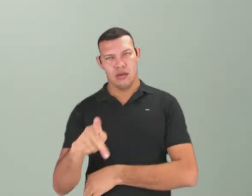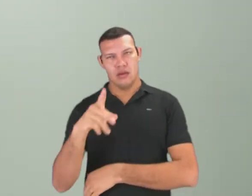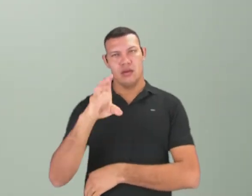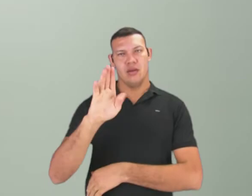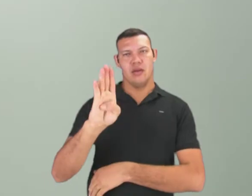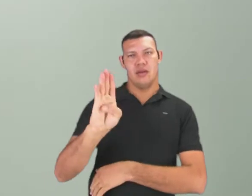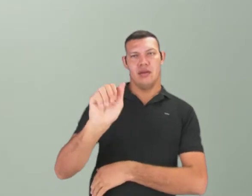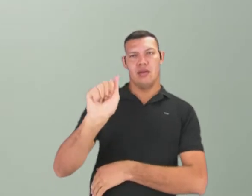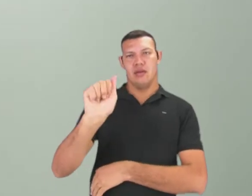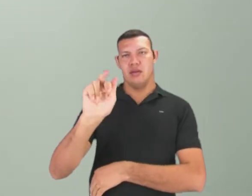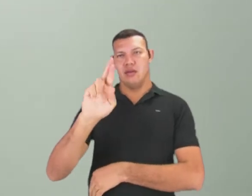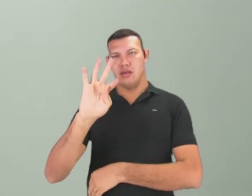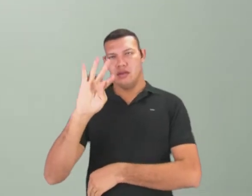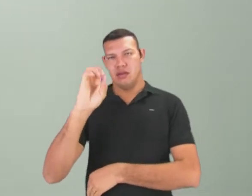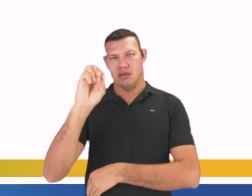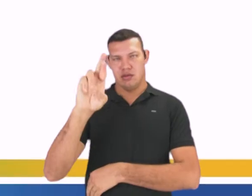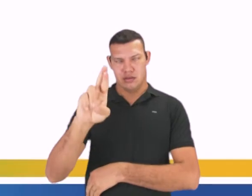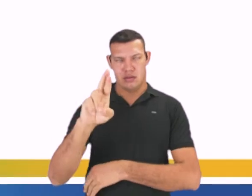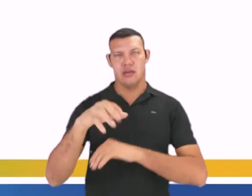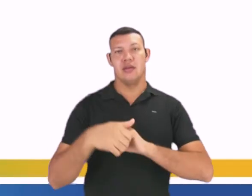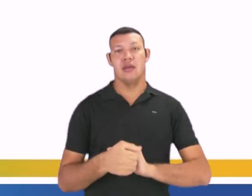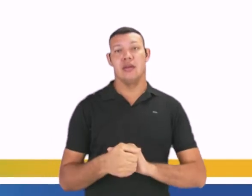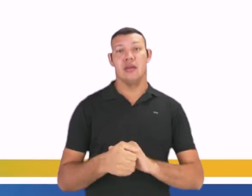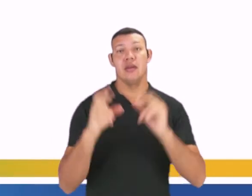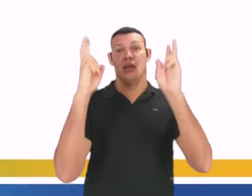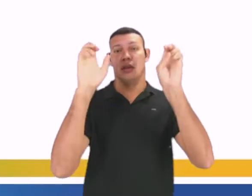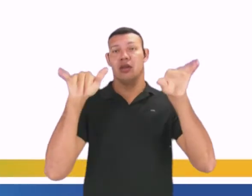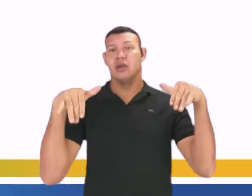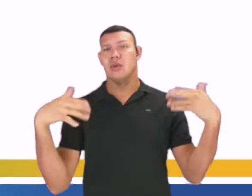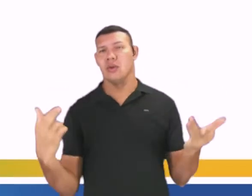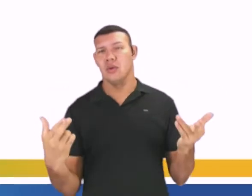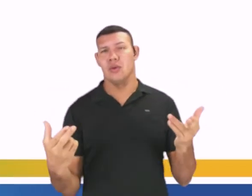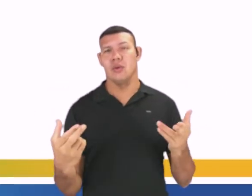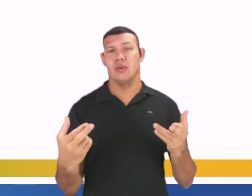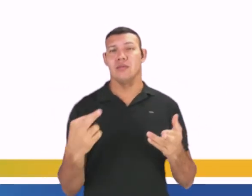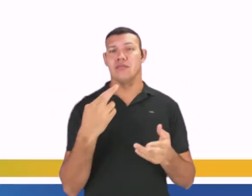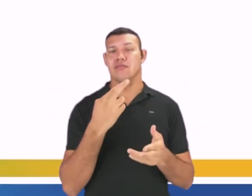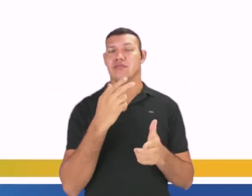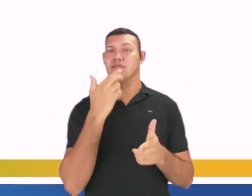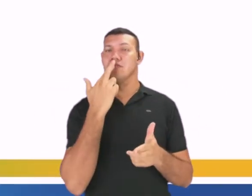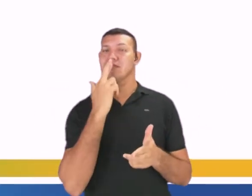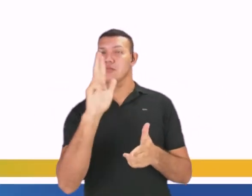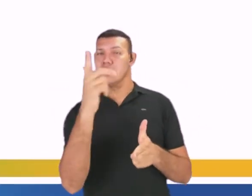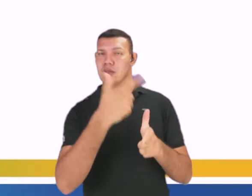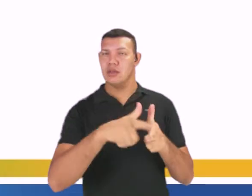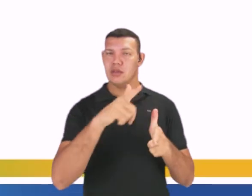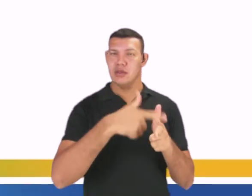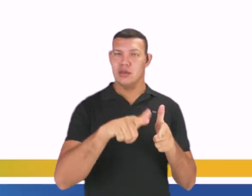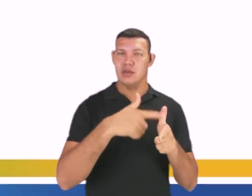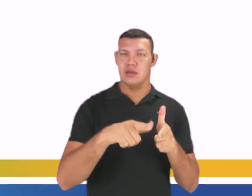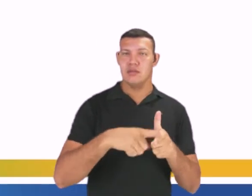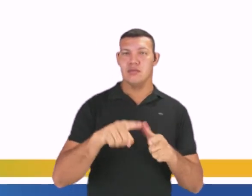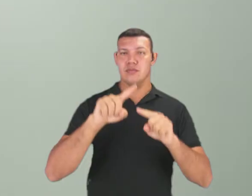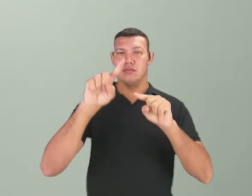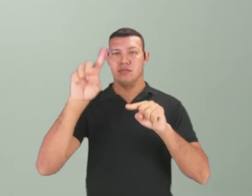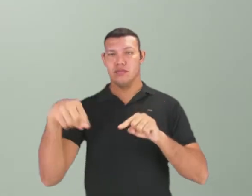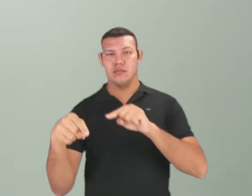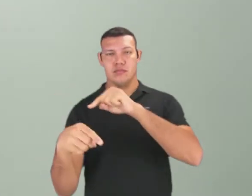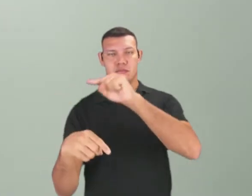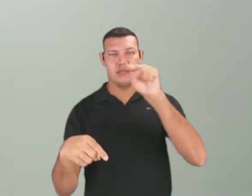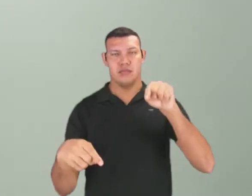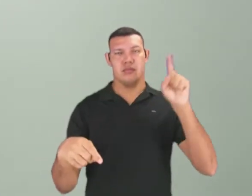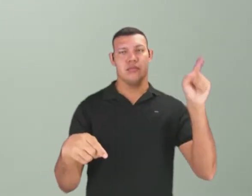o tema da nossa aula de hoje é situação-problema que envolva função do segundo grau. Mas para isso nós